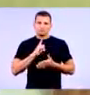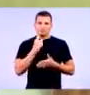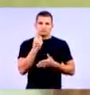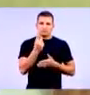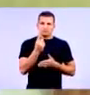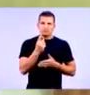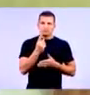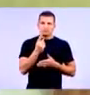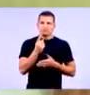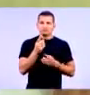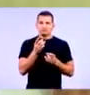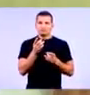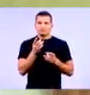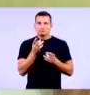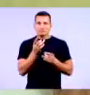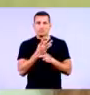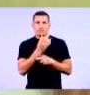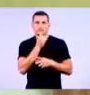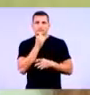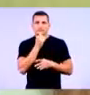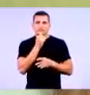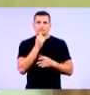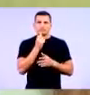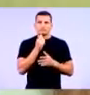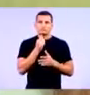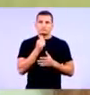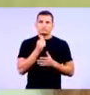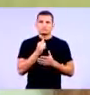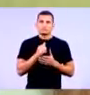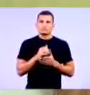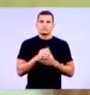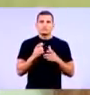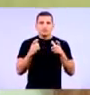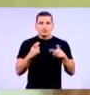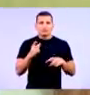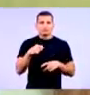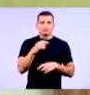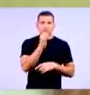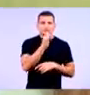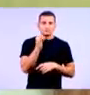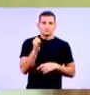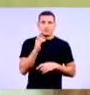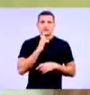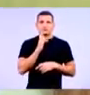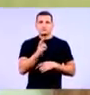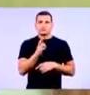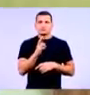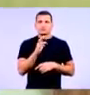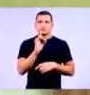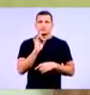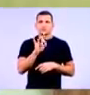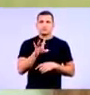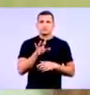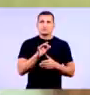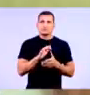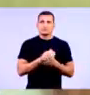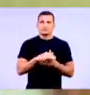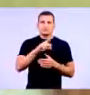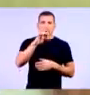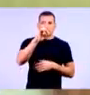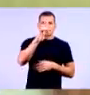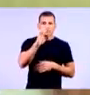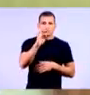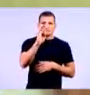nem completa. A pessoa, eu não sei da onde é o tutor, respondeu só o Dzinho, colocou de